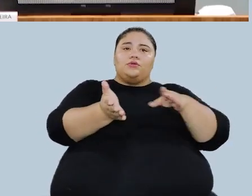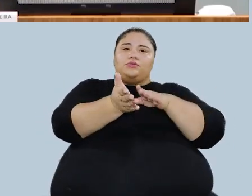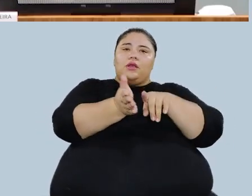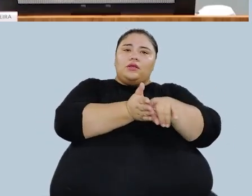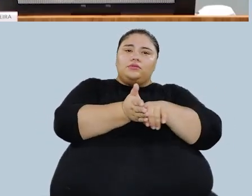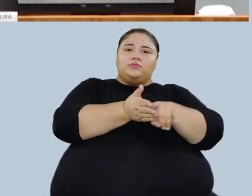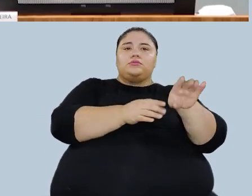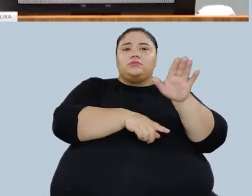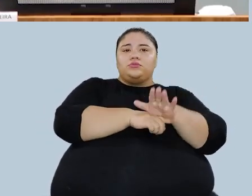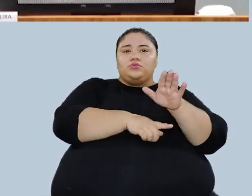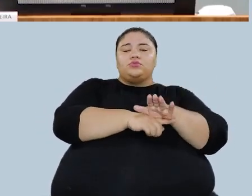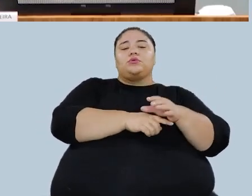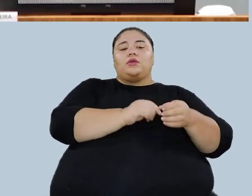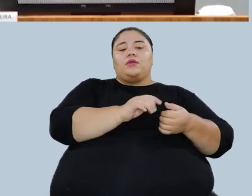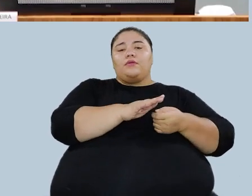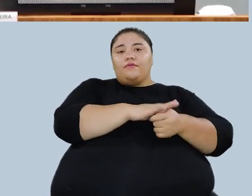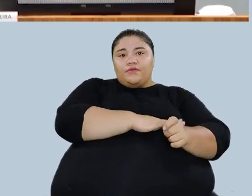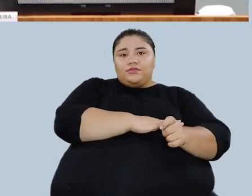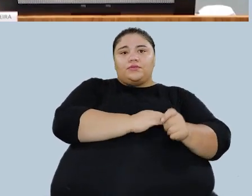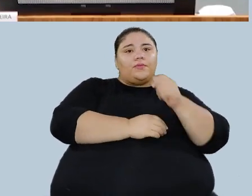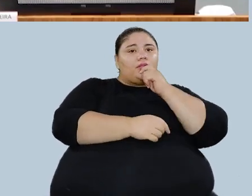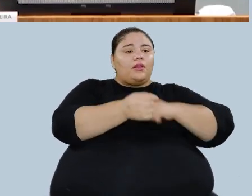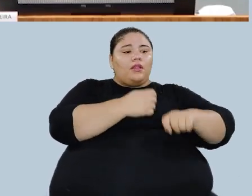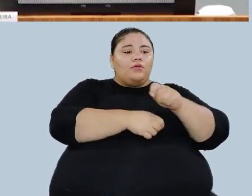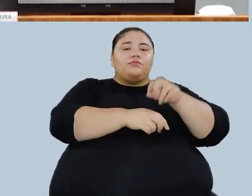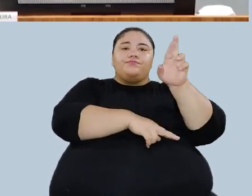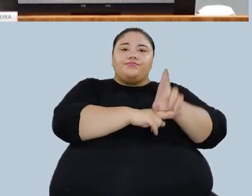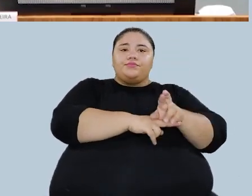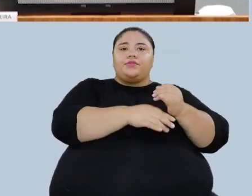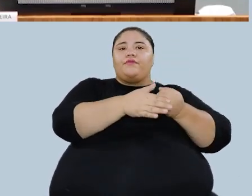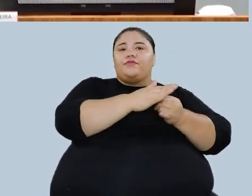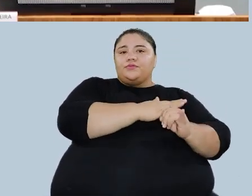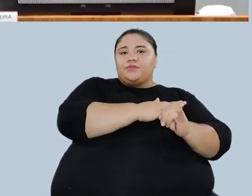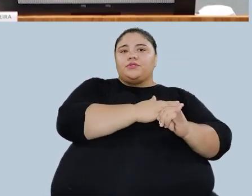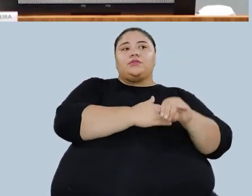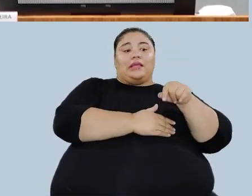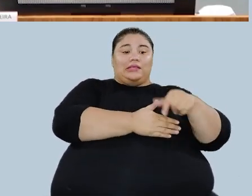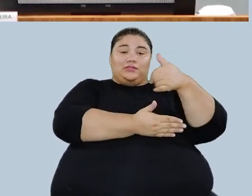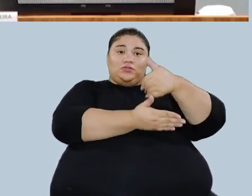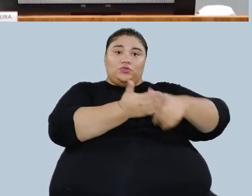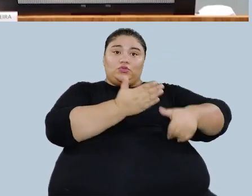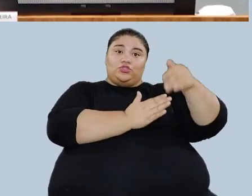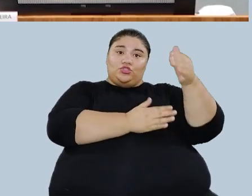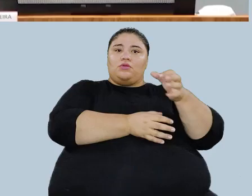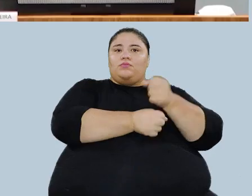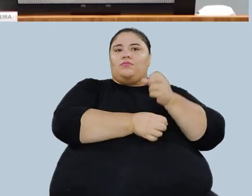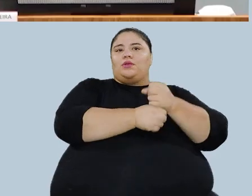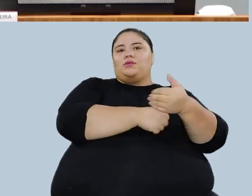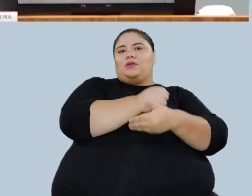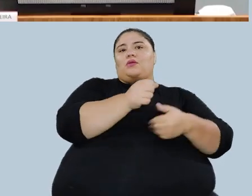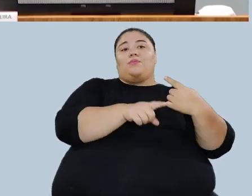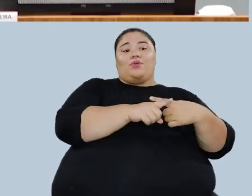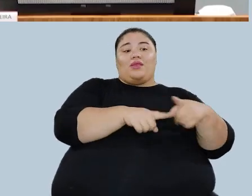consultores de investimento nas negociações com títulos, por exemplo, que está aqui, isso já vai ser desconto dessa base de cálculo, porque ele